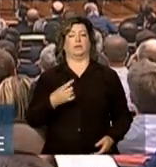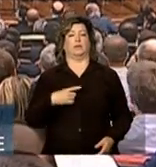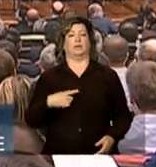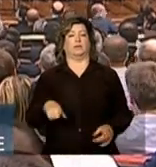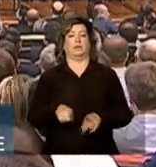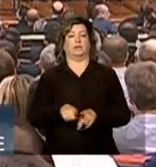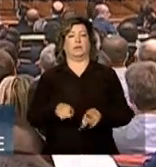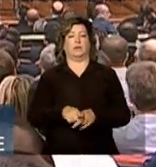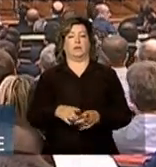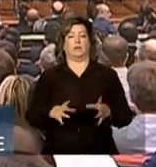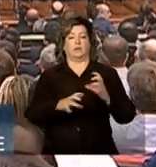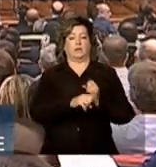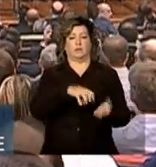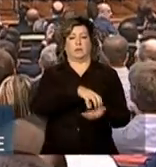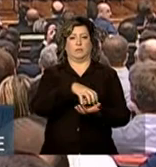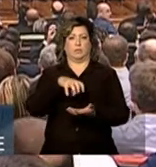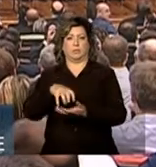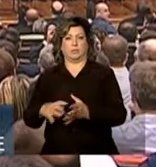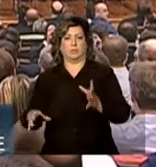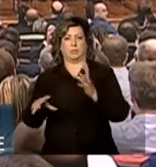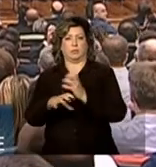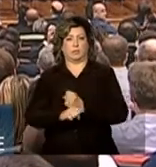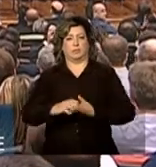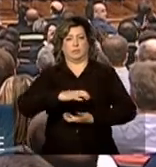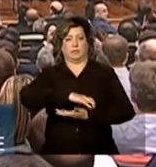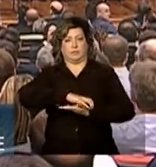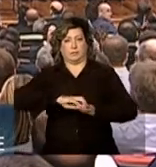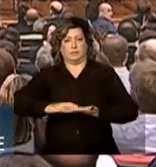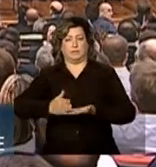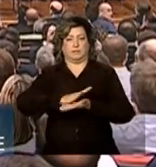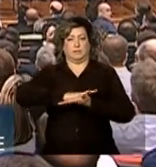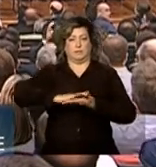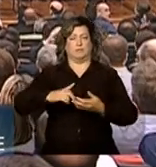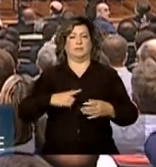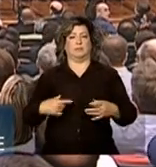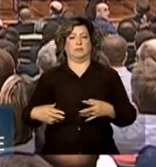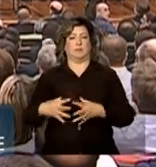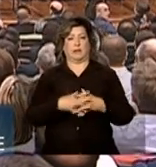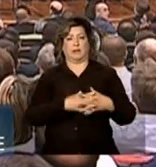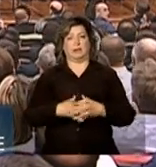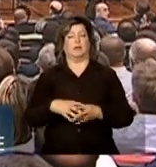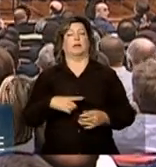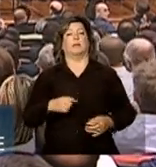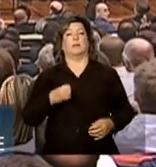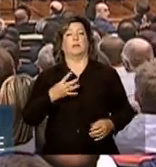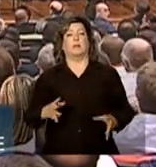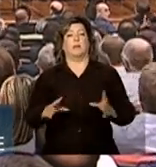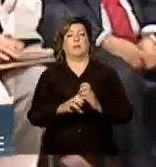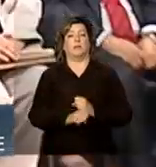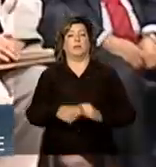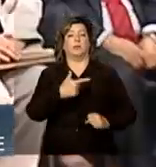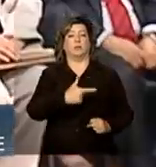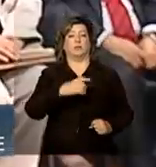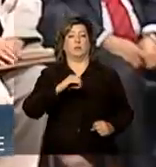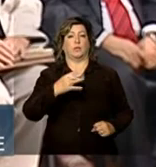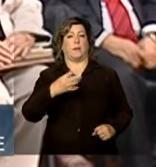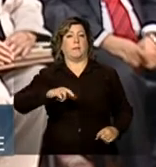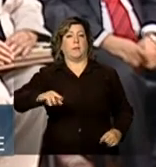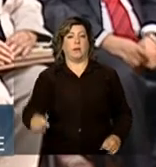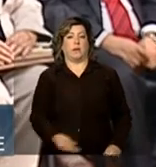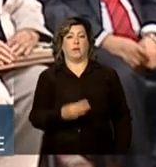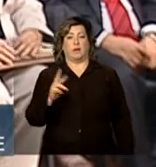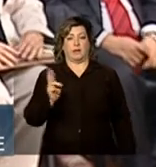de 72 mil agricultores familiares, num investimento aproximado de 204 milhões de